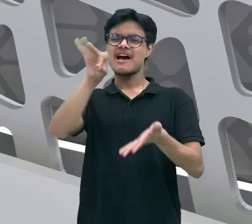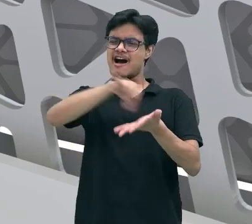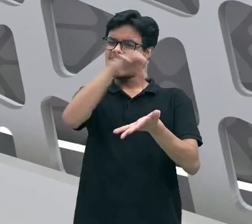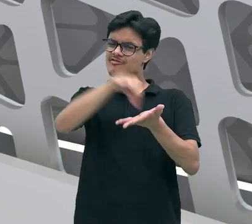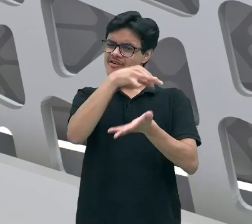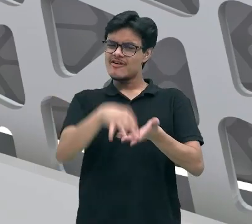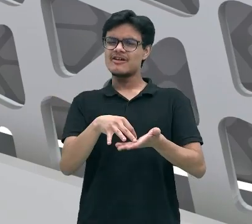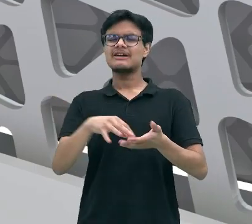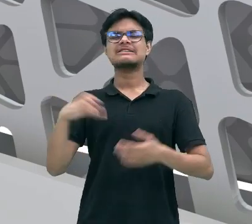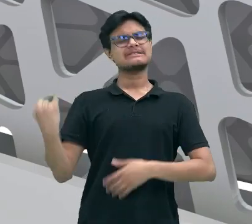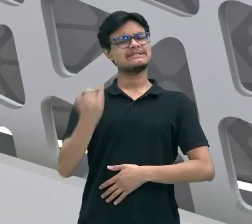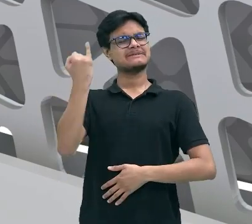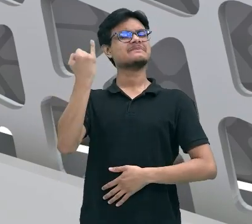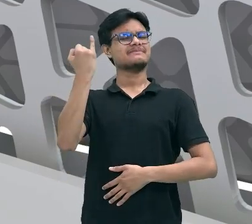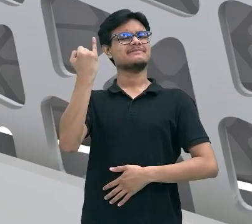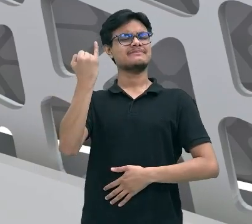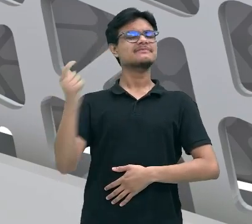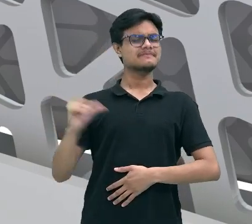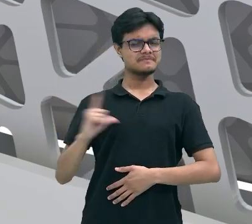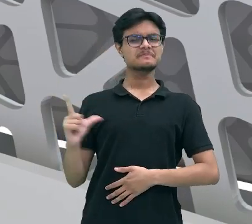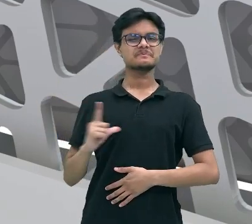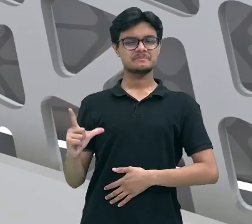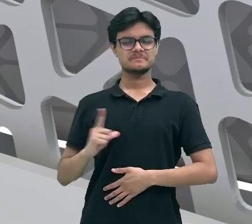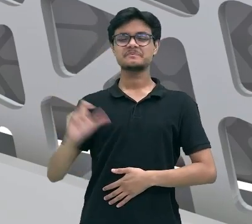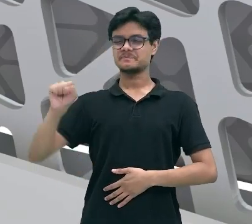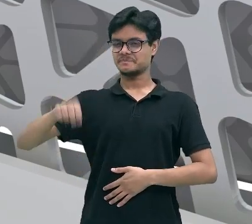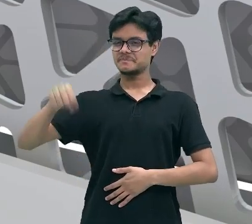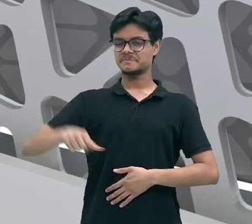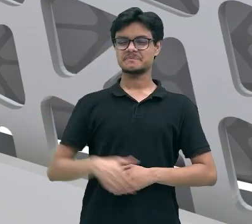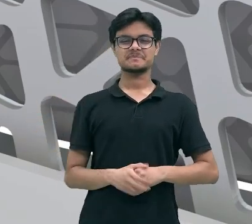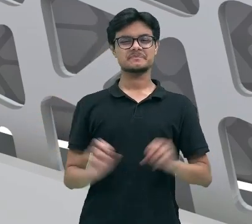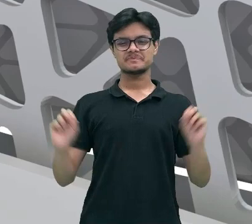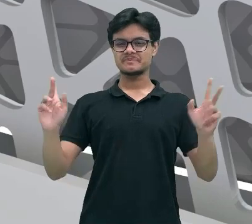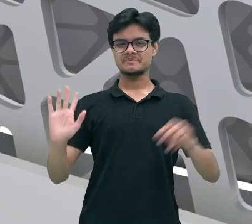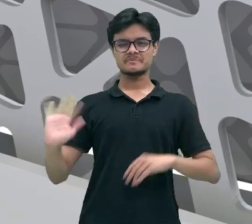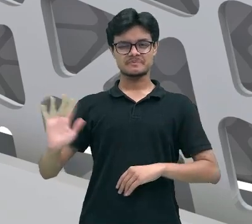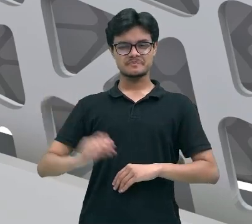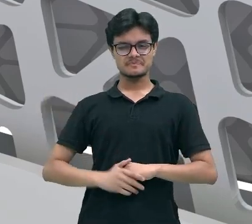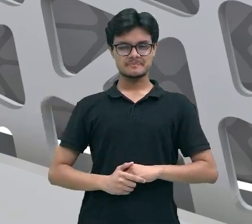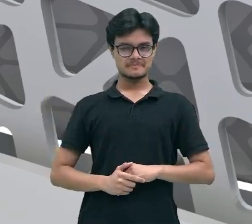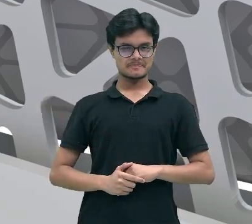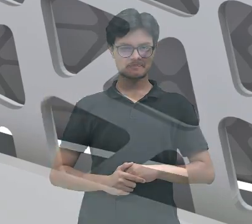anotações né que é sempre bom ter né no caderno tá bom